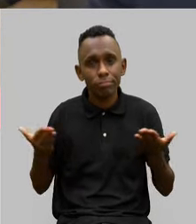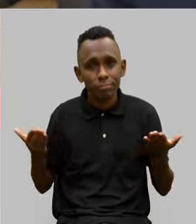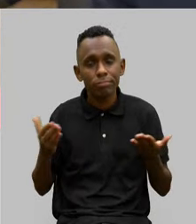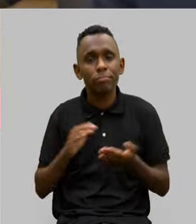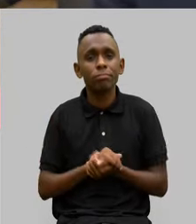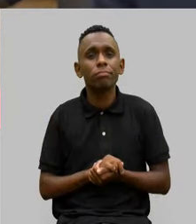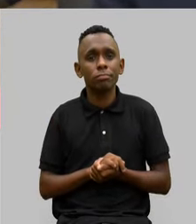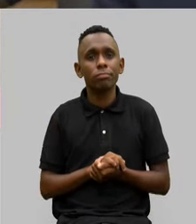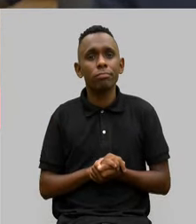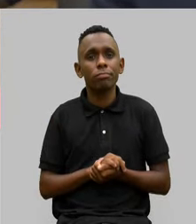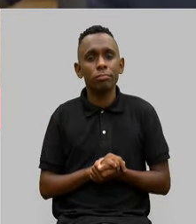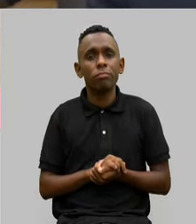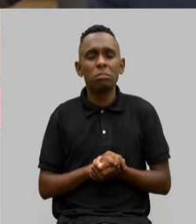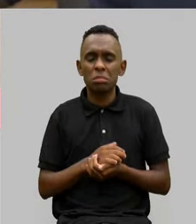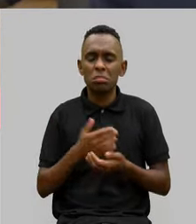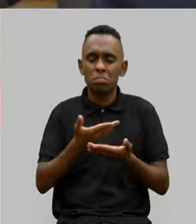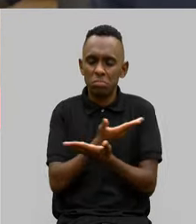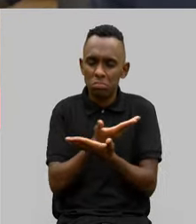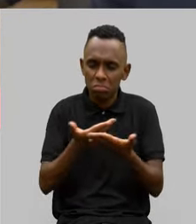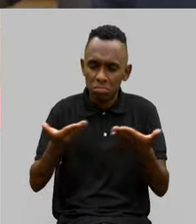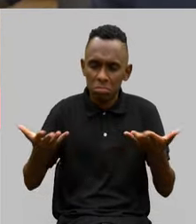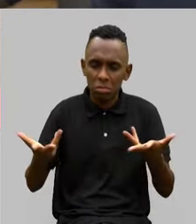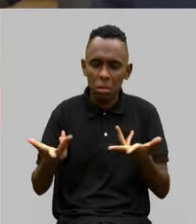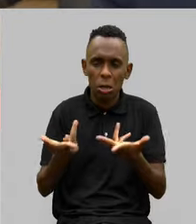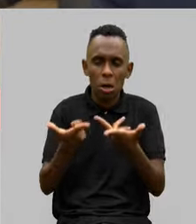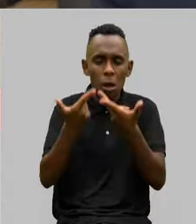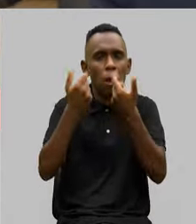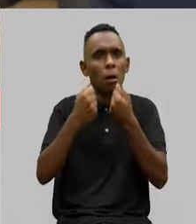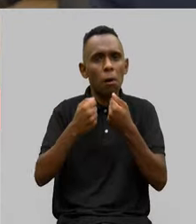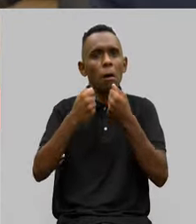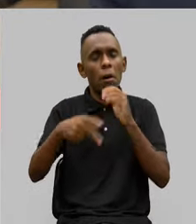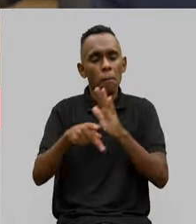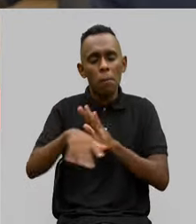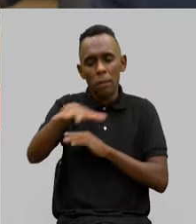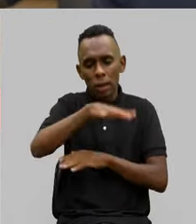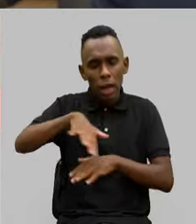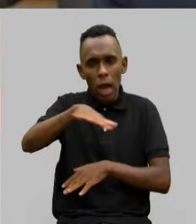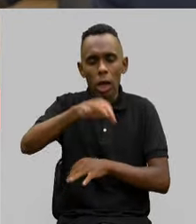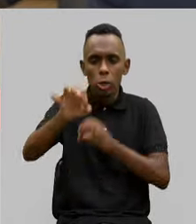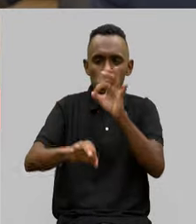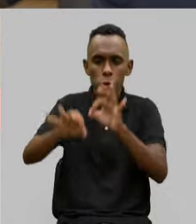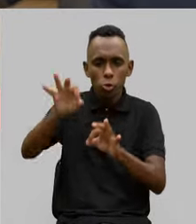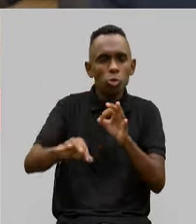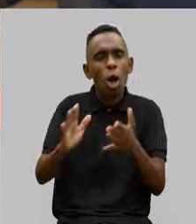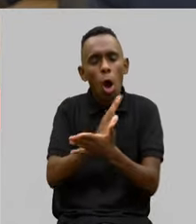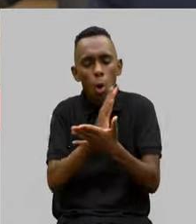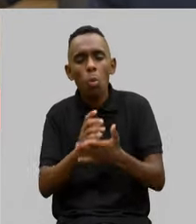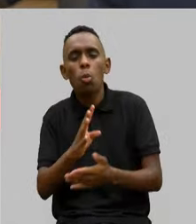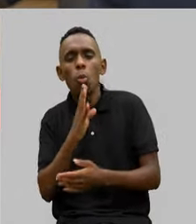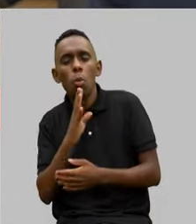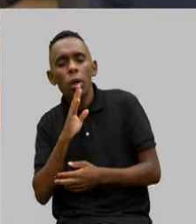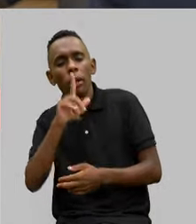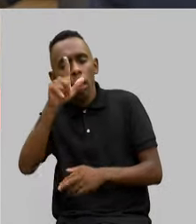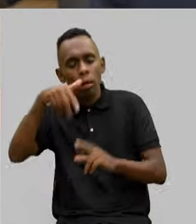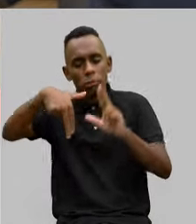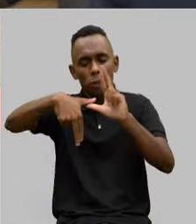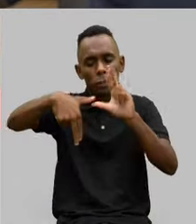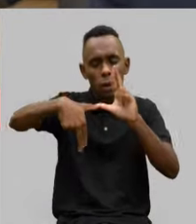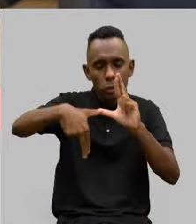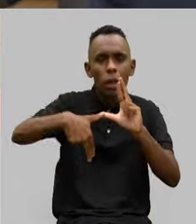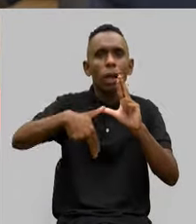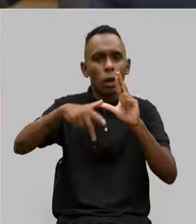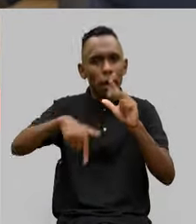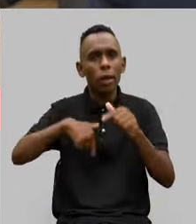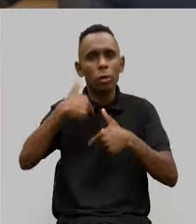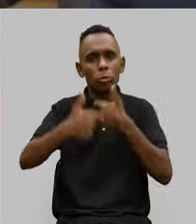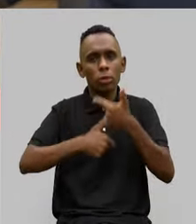bem posta né trazer as autoridades judiciário alguns já conhecidos né de Ribeirão das Neves que atuou na luta